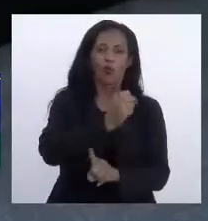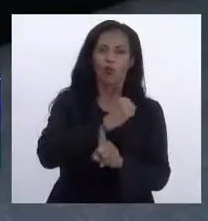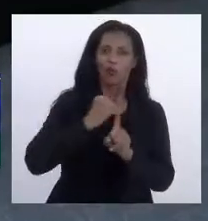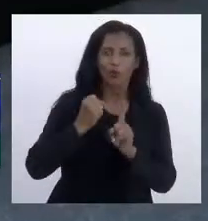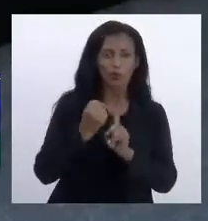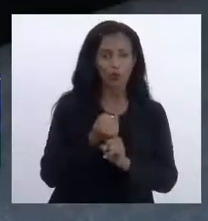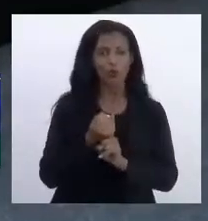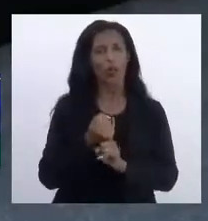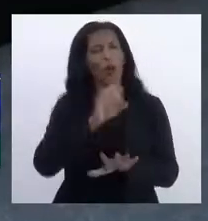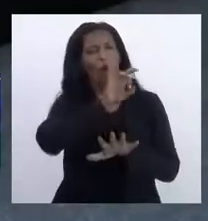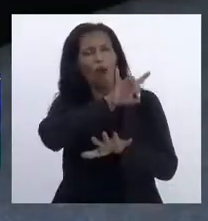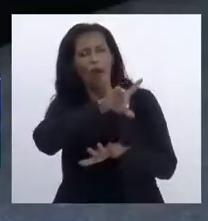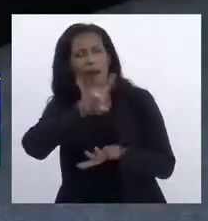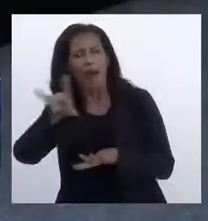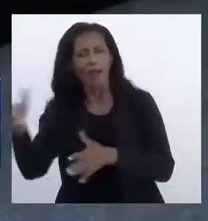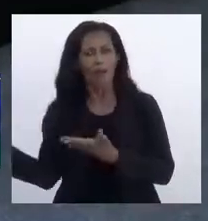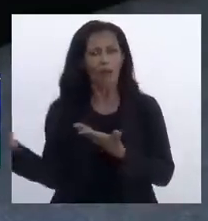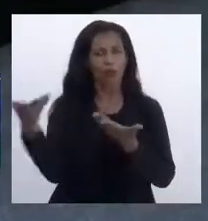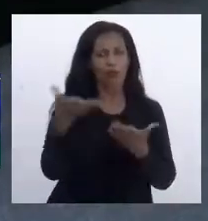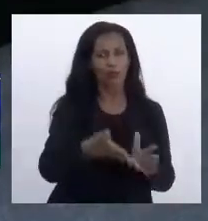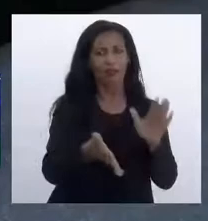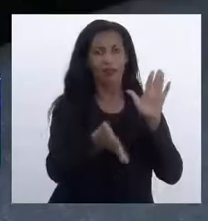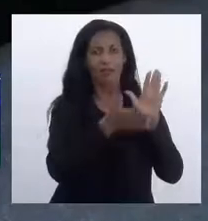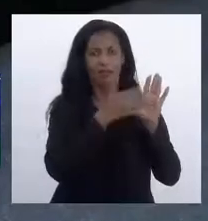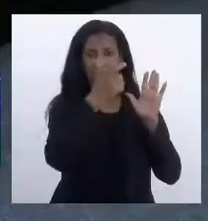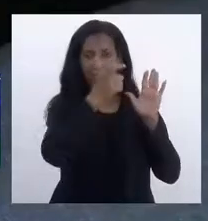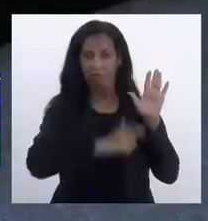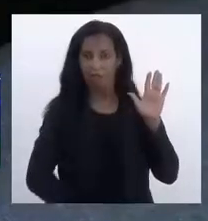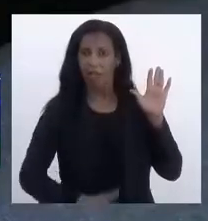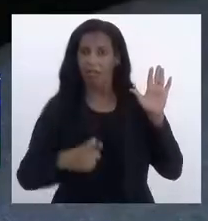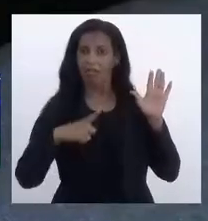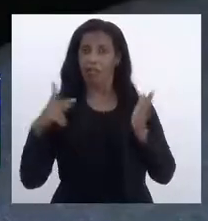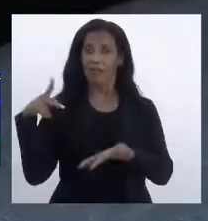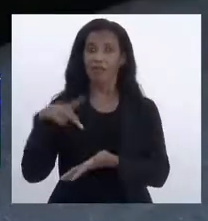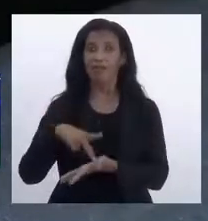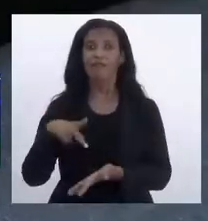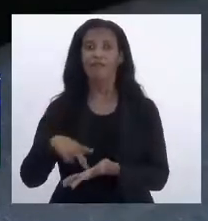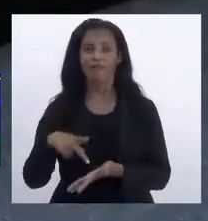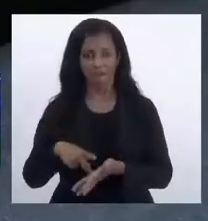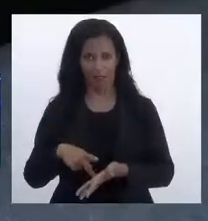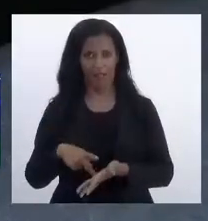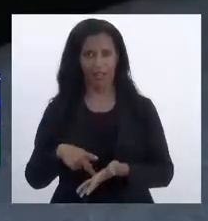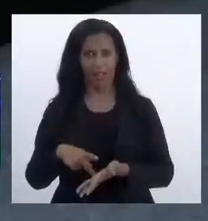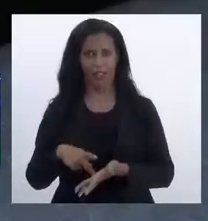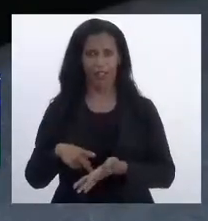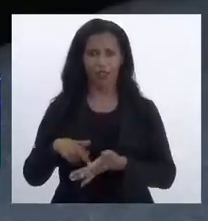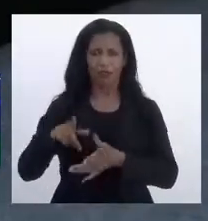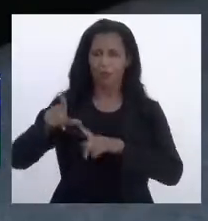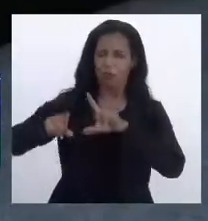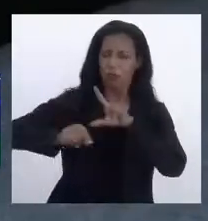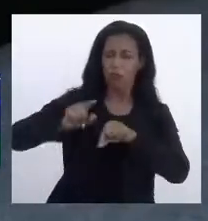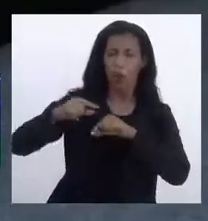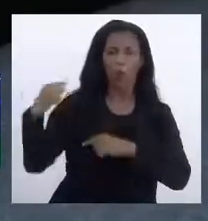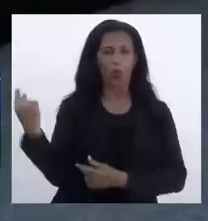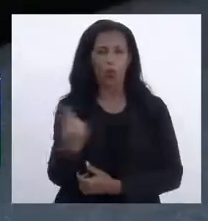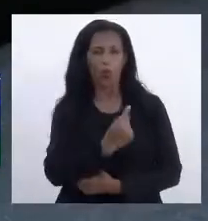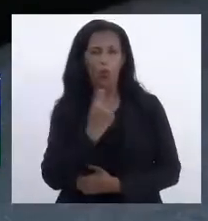social. Cada um que está nesse mandato tem que, na verdade, instigar o